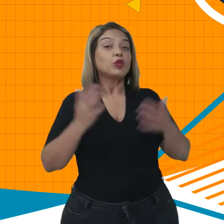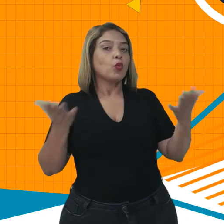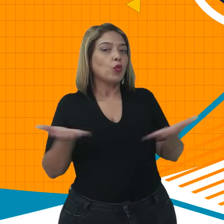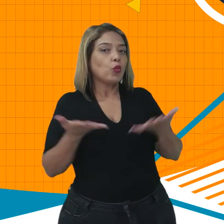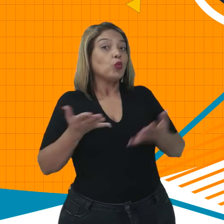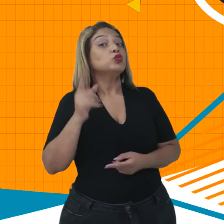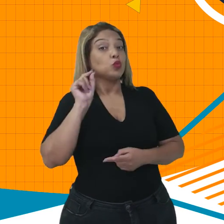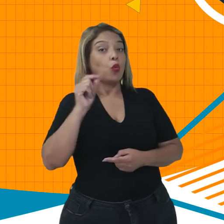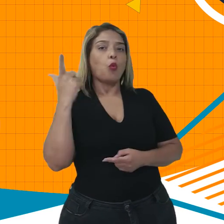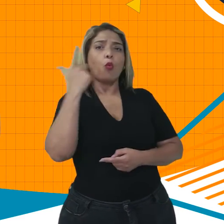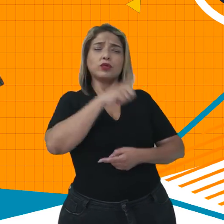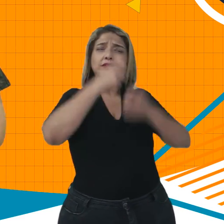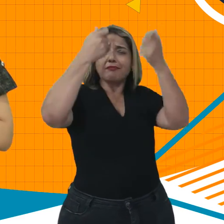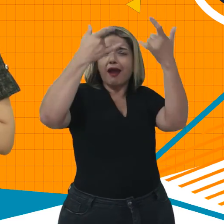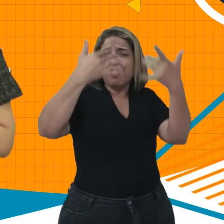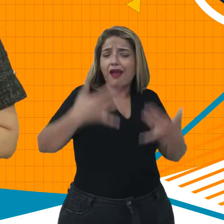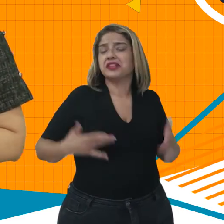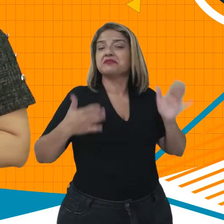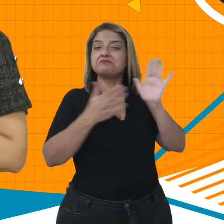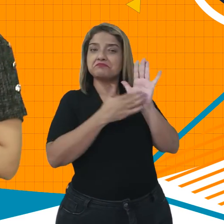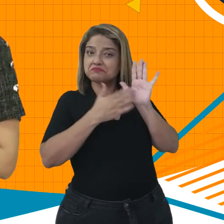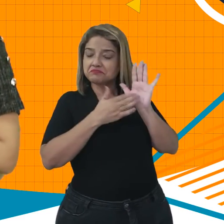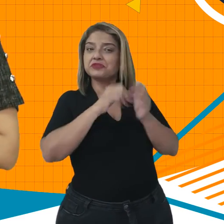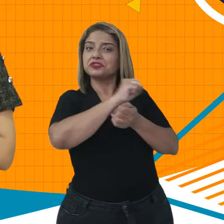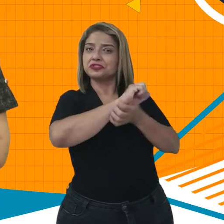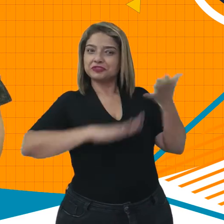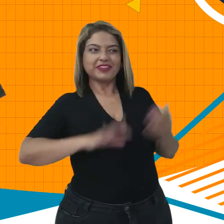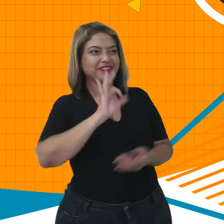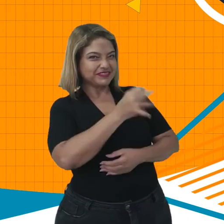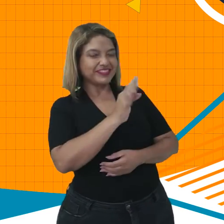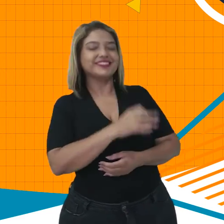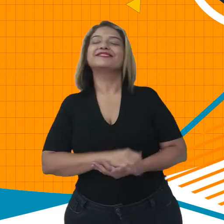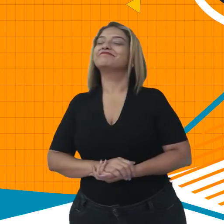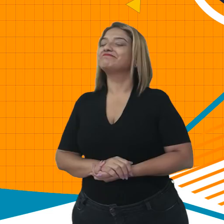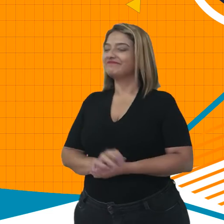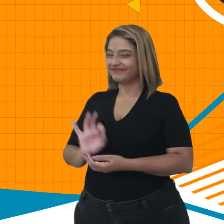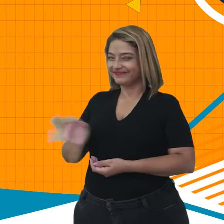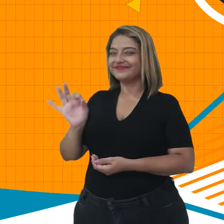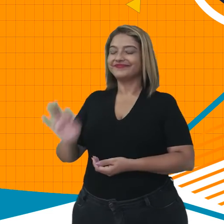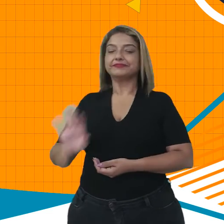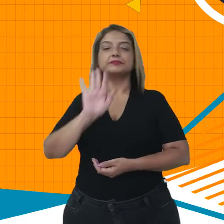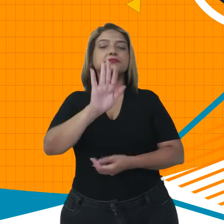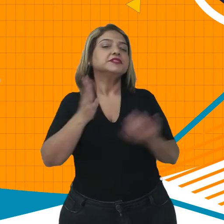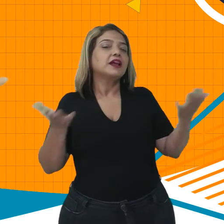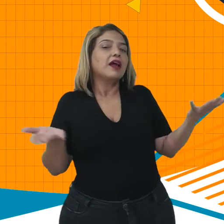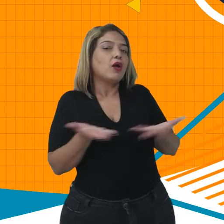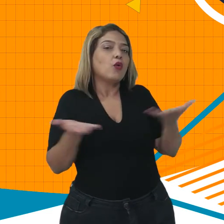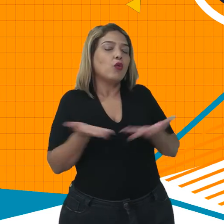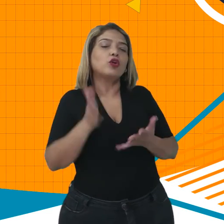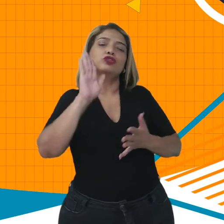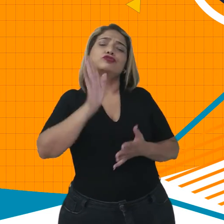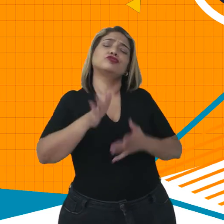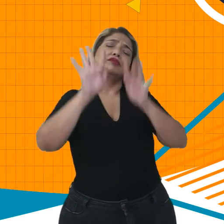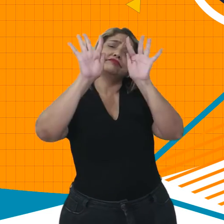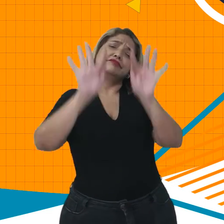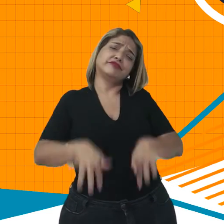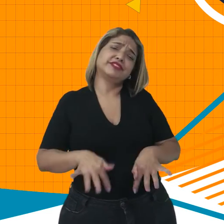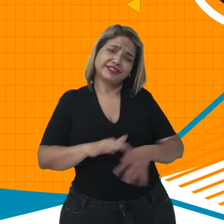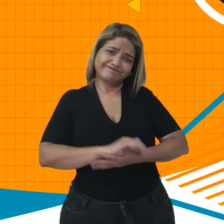conseguimos falar de várias propostas de atividade, né, Gabi? Isso aí! Mas agora chegamos ao final do